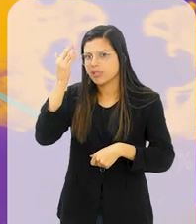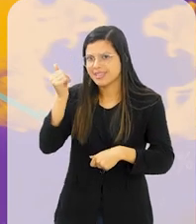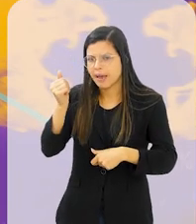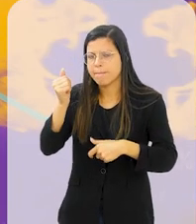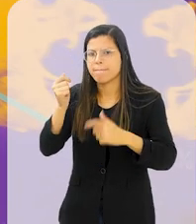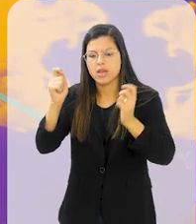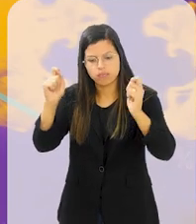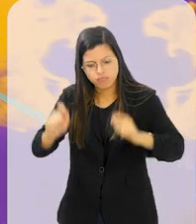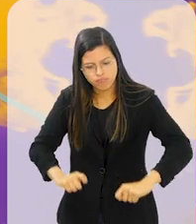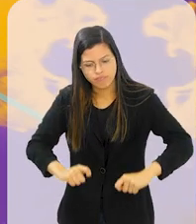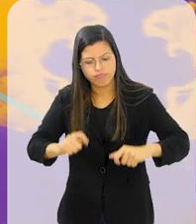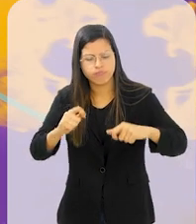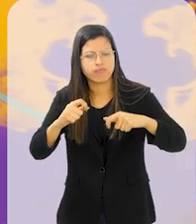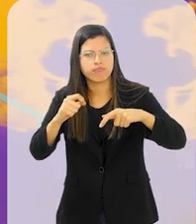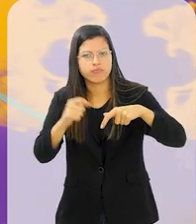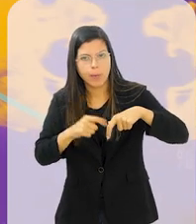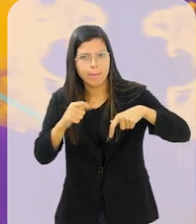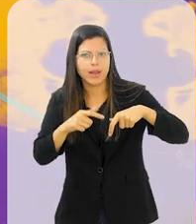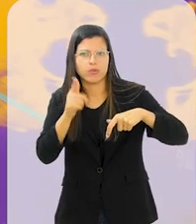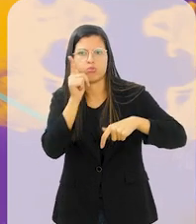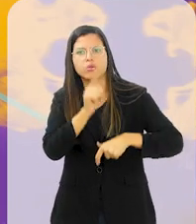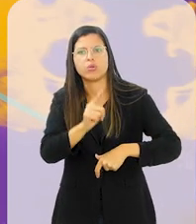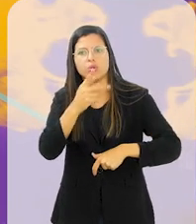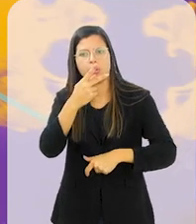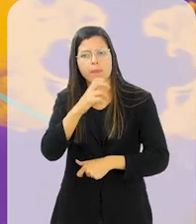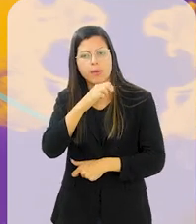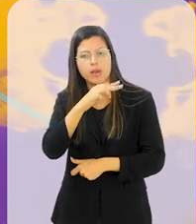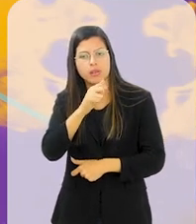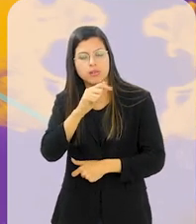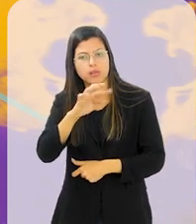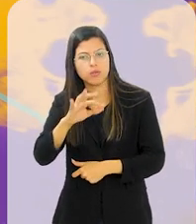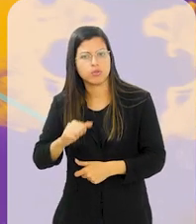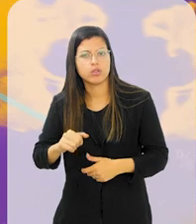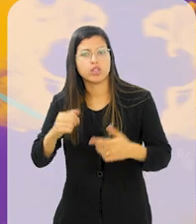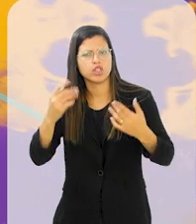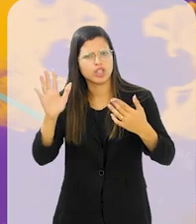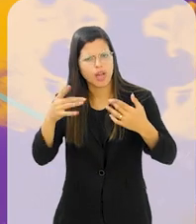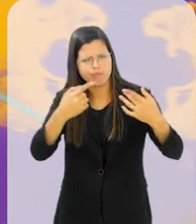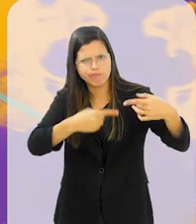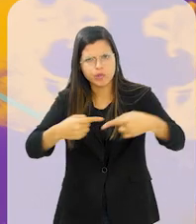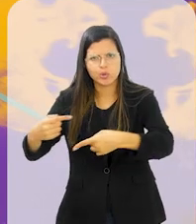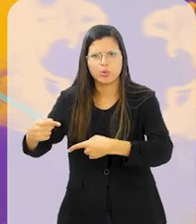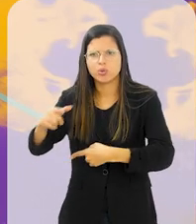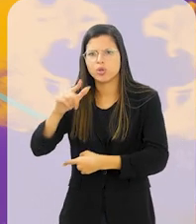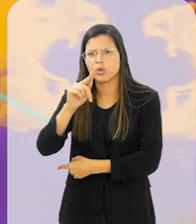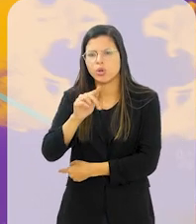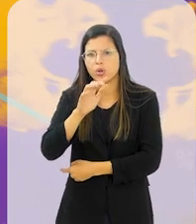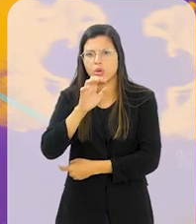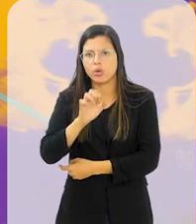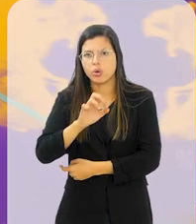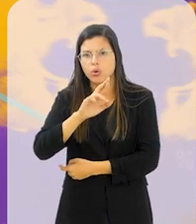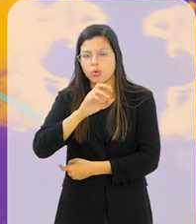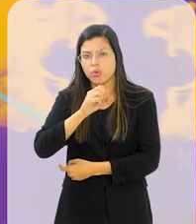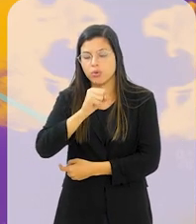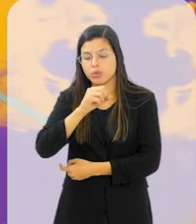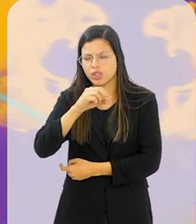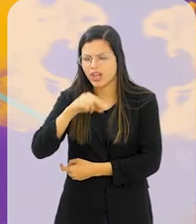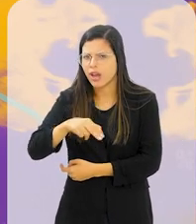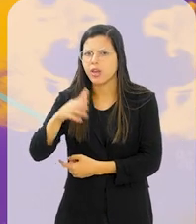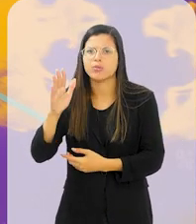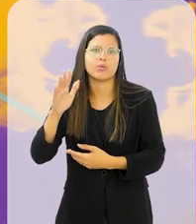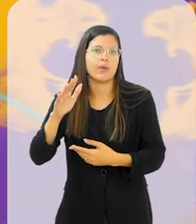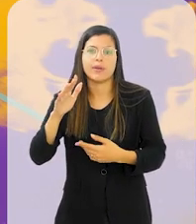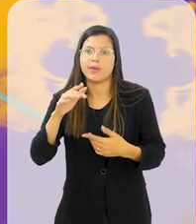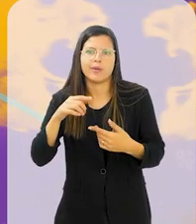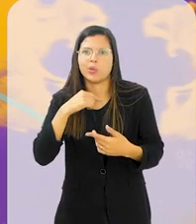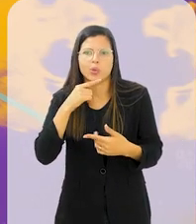ter condicionamento para bater pênalti. Sim. Eu já discuti isso muitas vezes com o Gerson, que não batia pênalti, com o Dé, que não batia